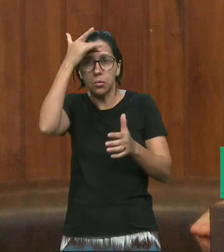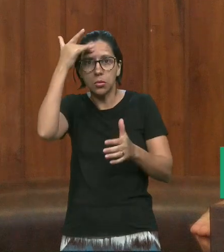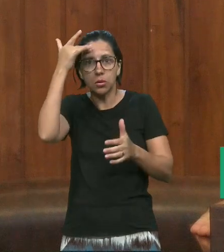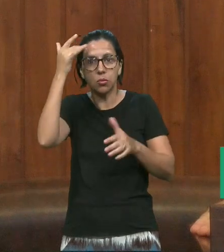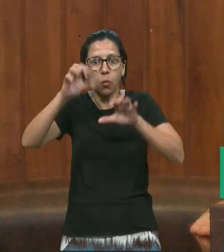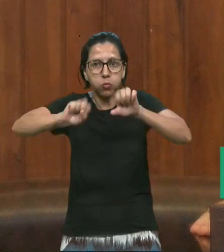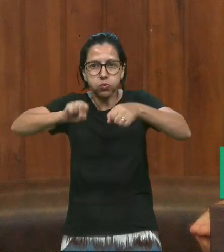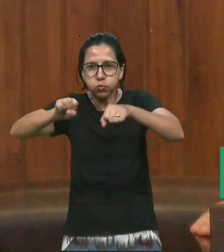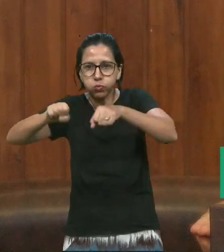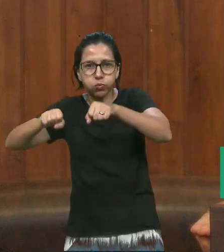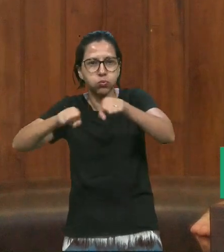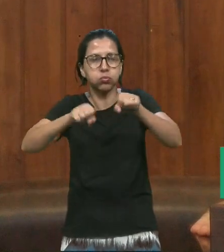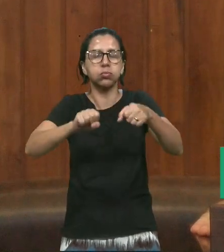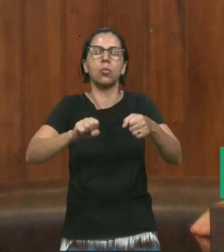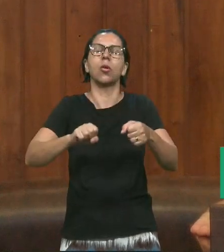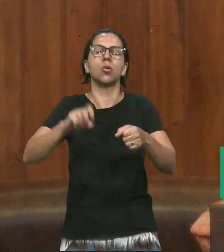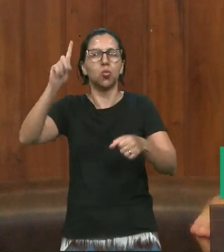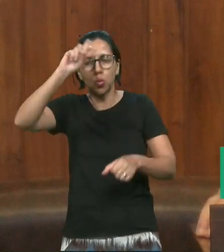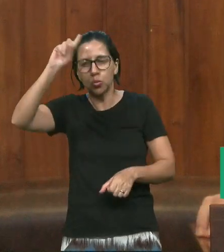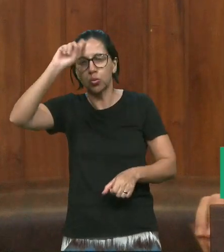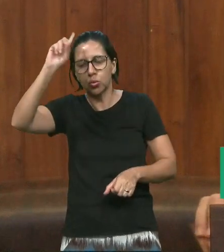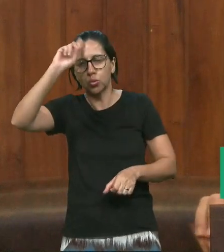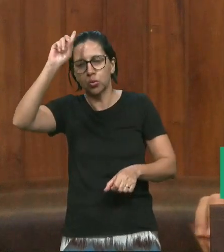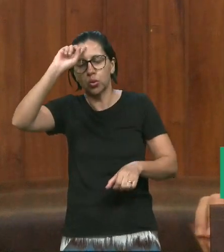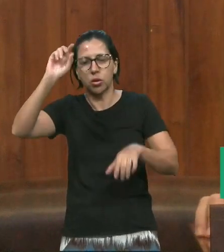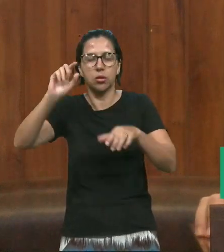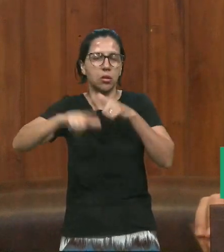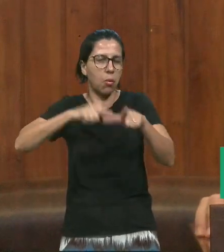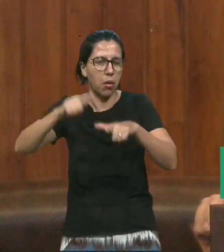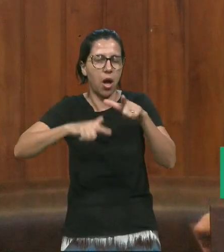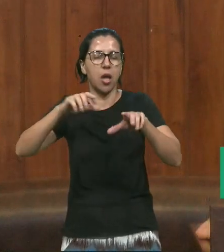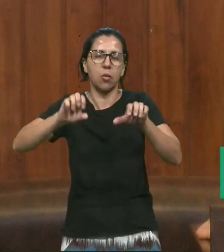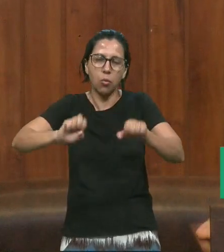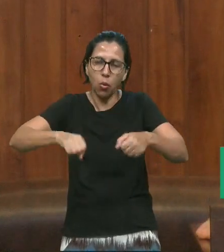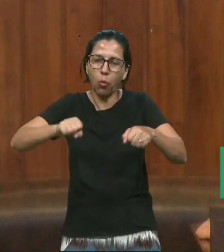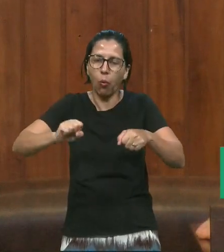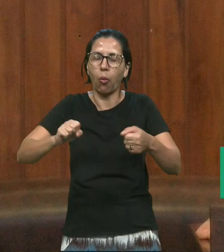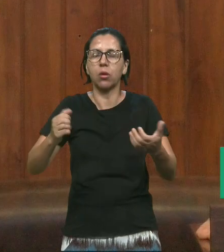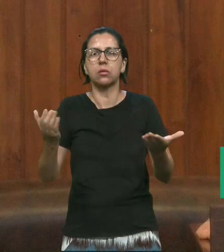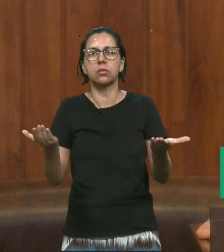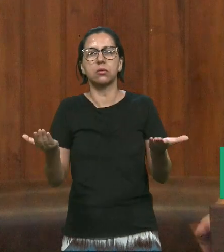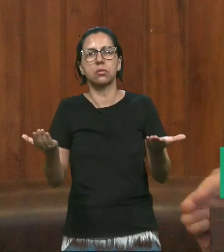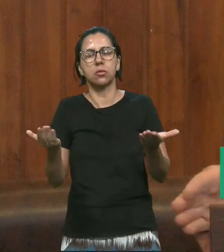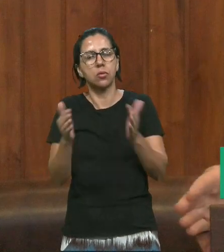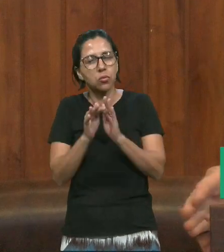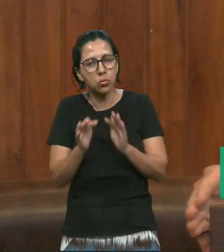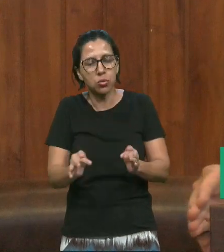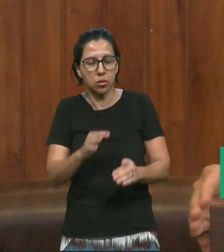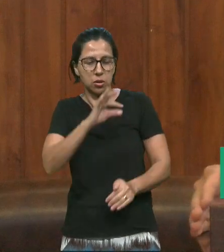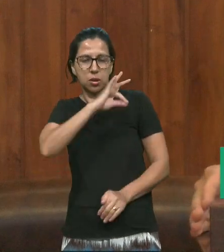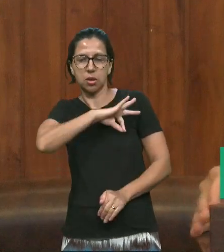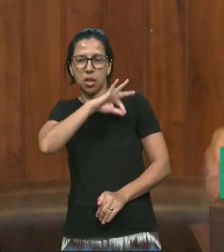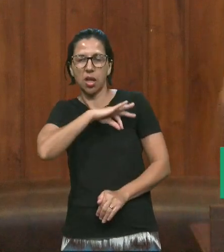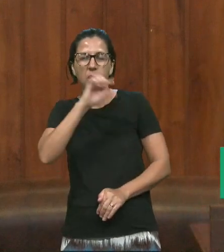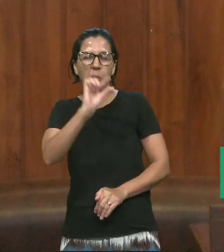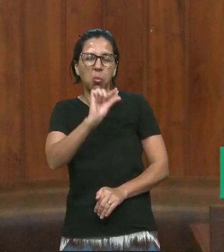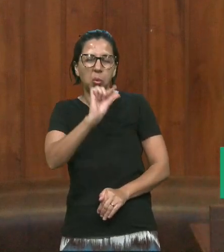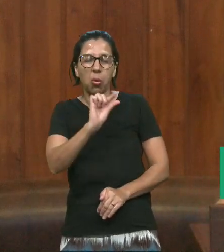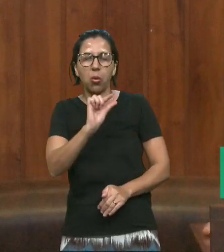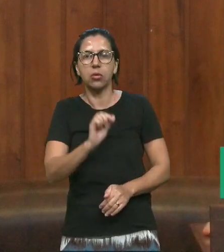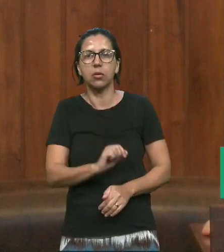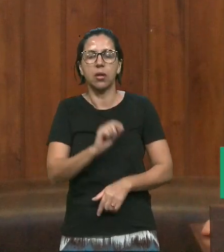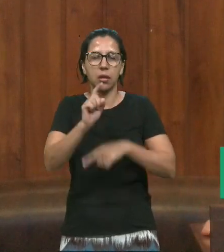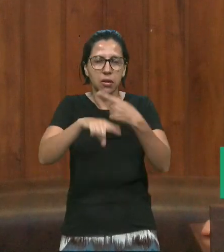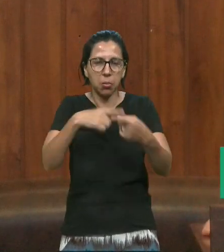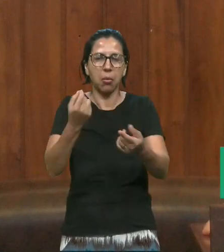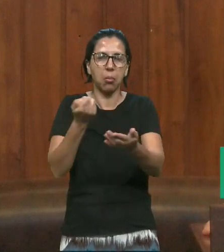trabalham diariamente, ganhando o seu salário humildemente, que não é muito, ainda tem que custear